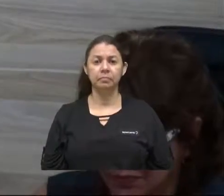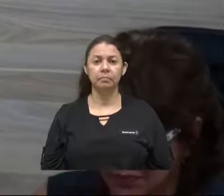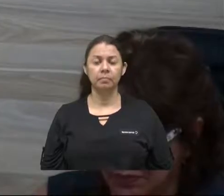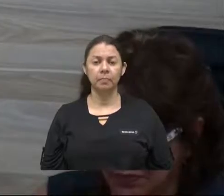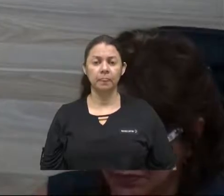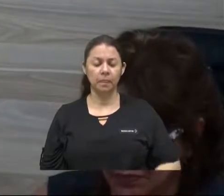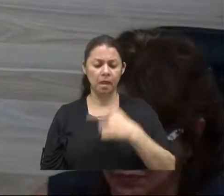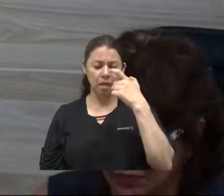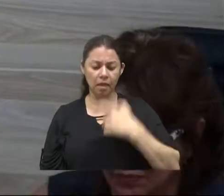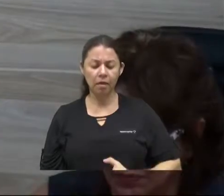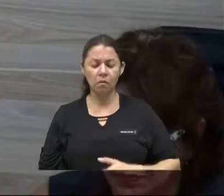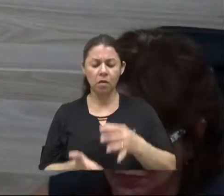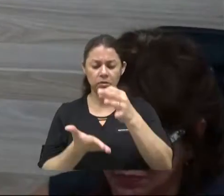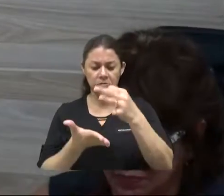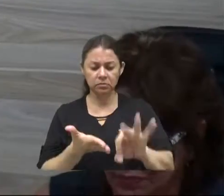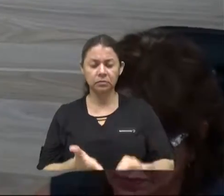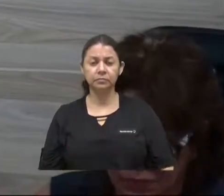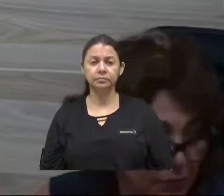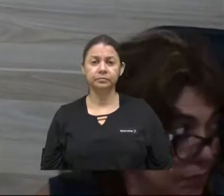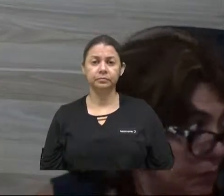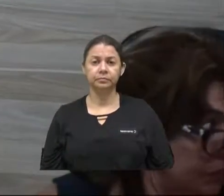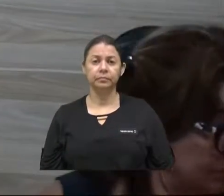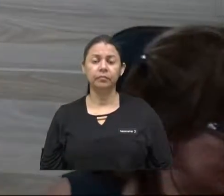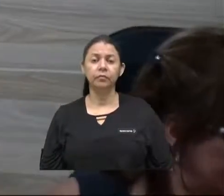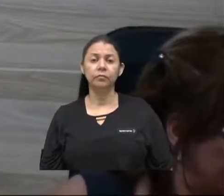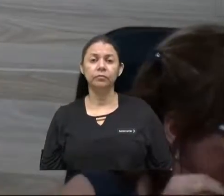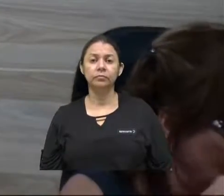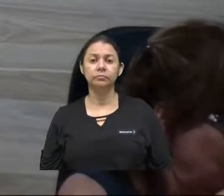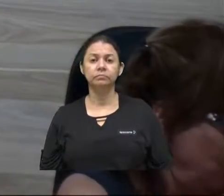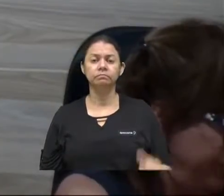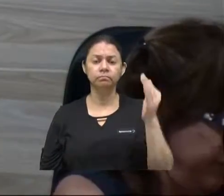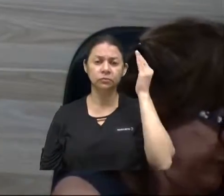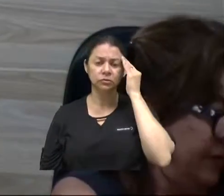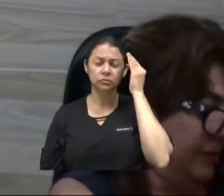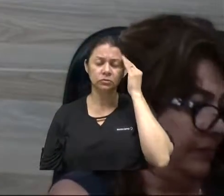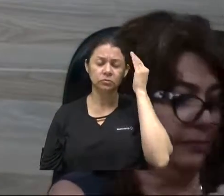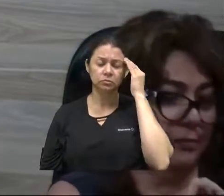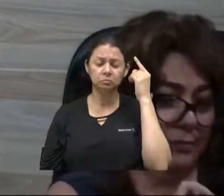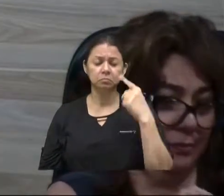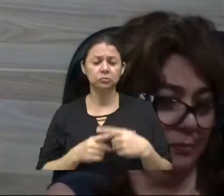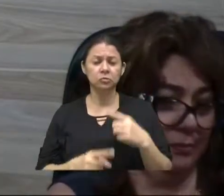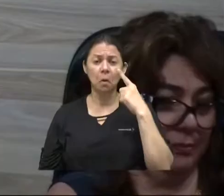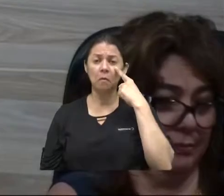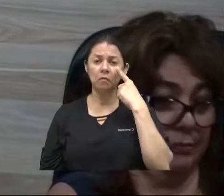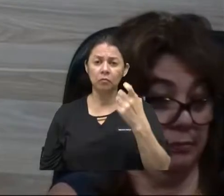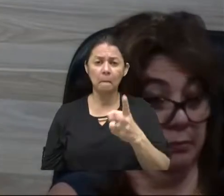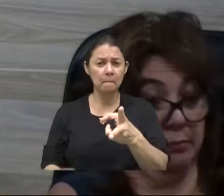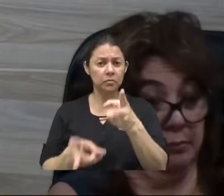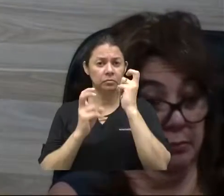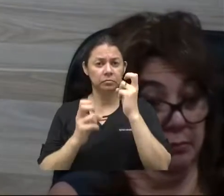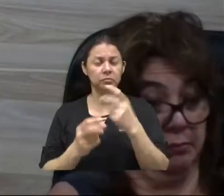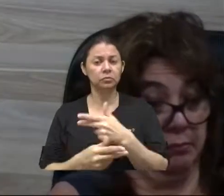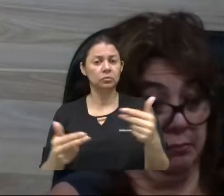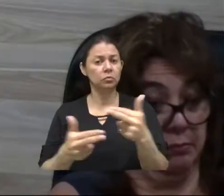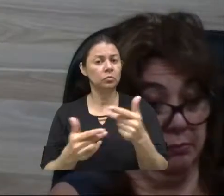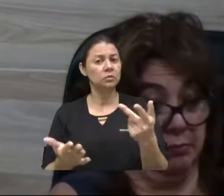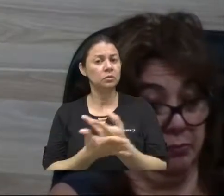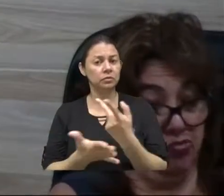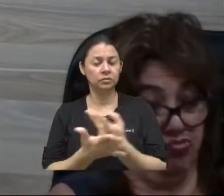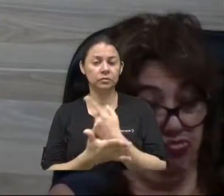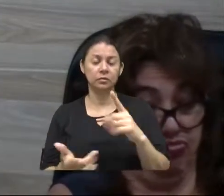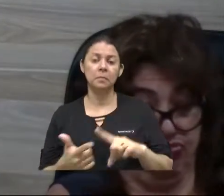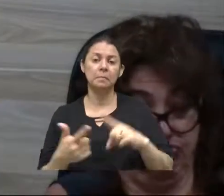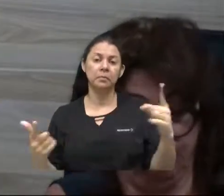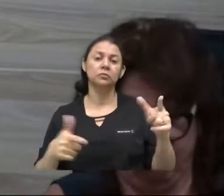assinar por entender que talvez houvesse qualquer tipo de irregularidade, certamente o trabalho continua e eu